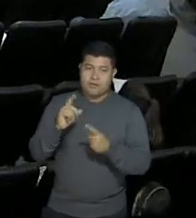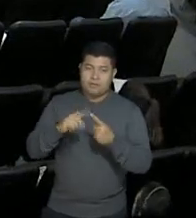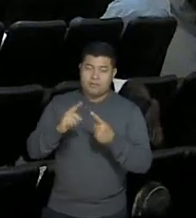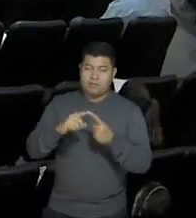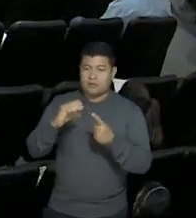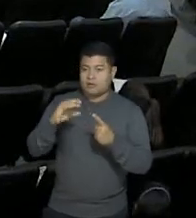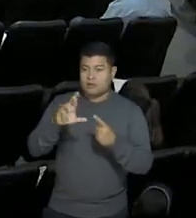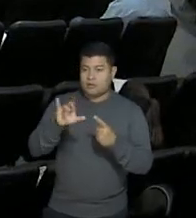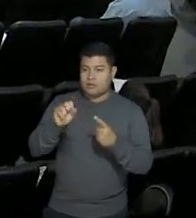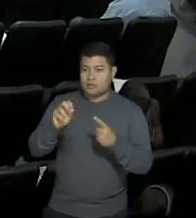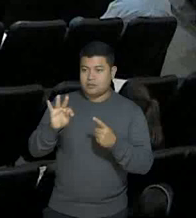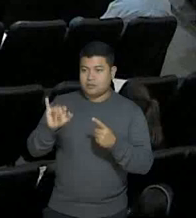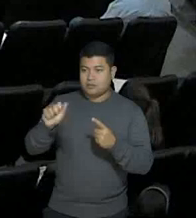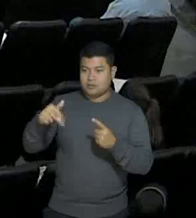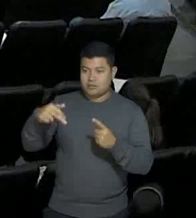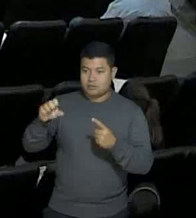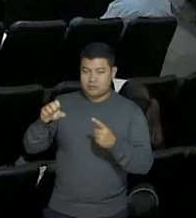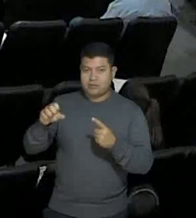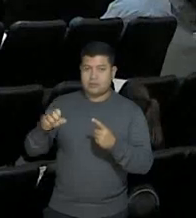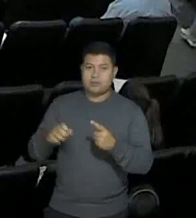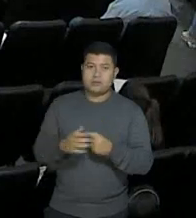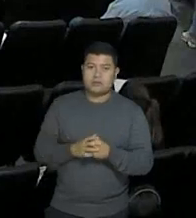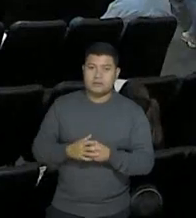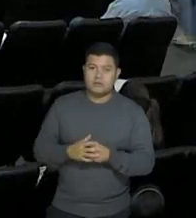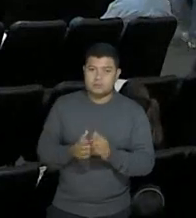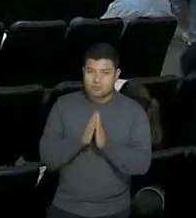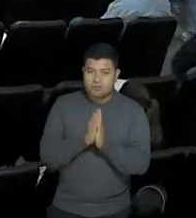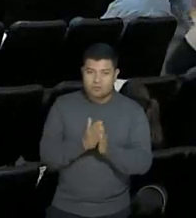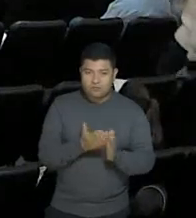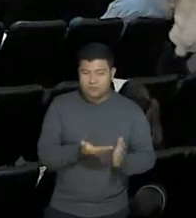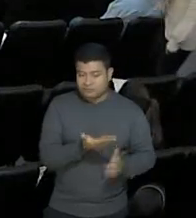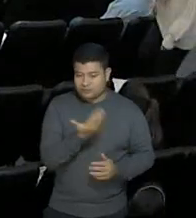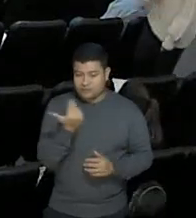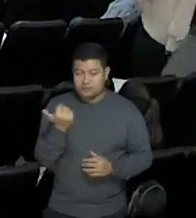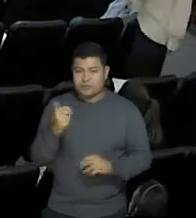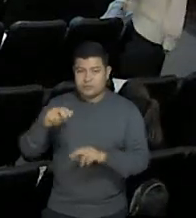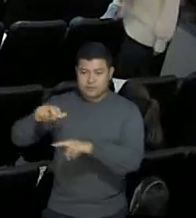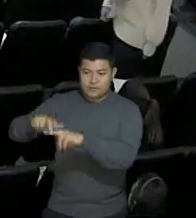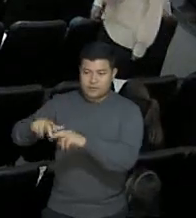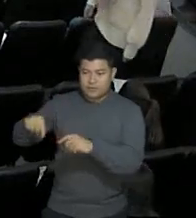Coutinho, por favor, pode vir aqui em cima.